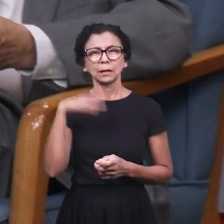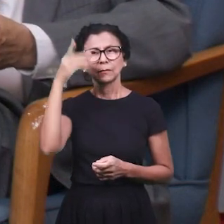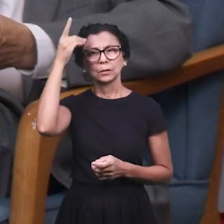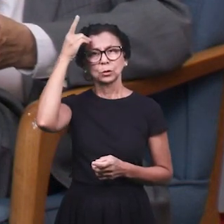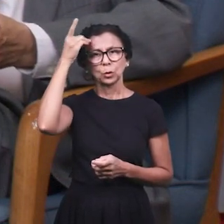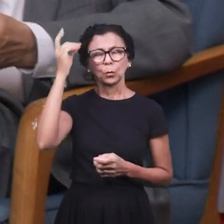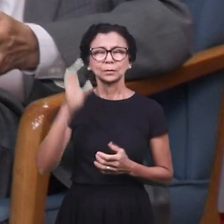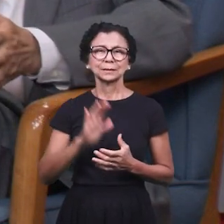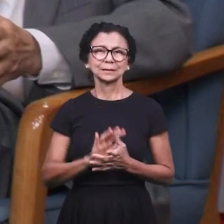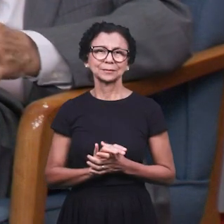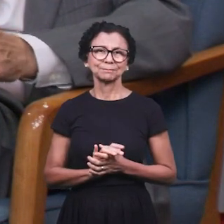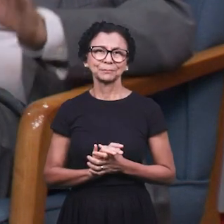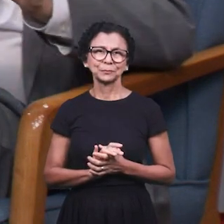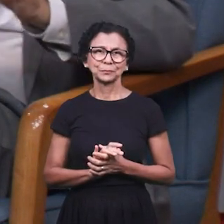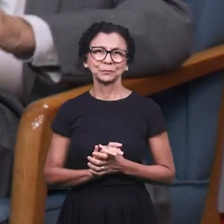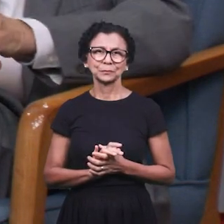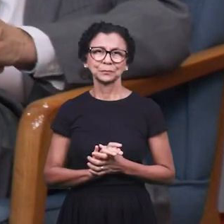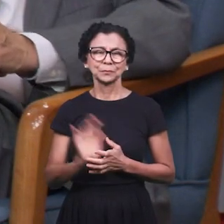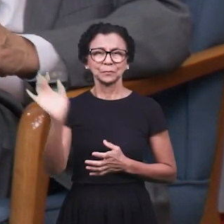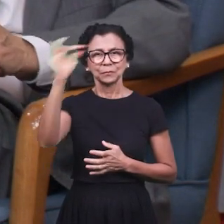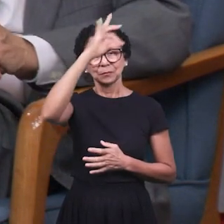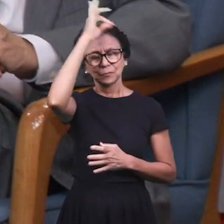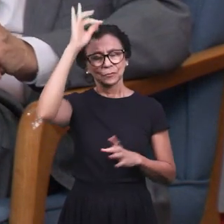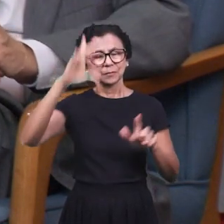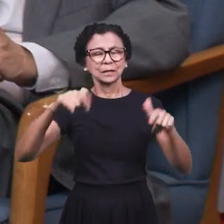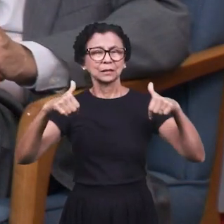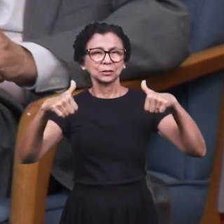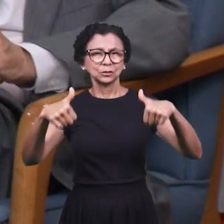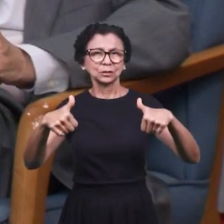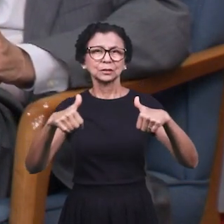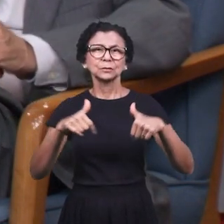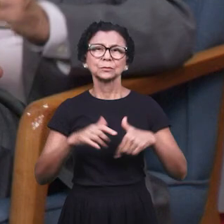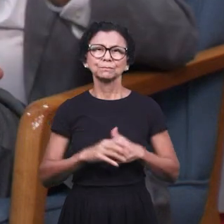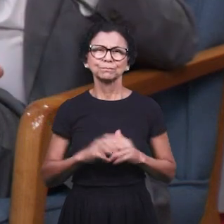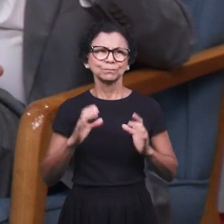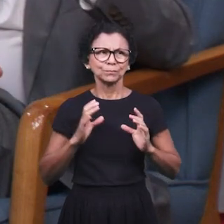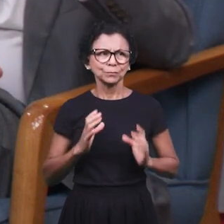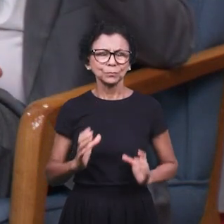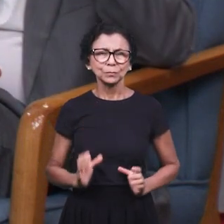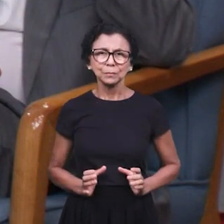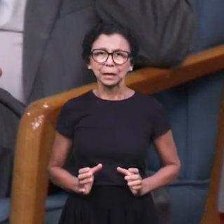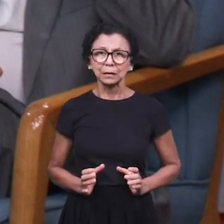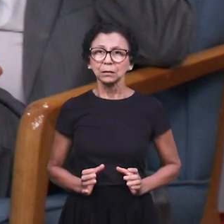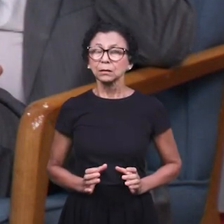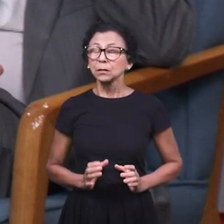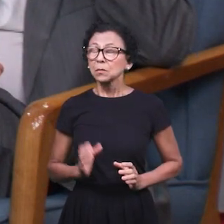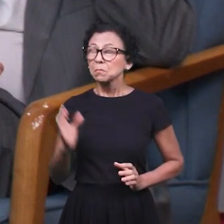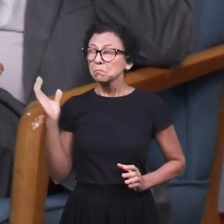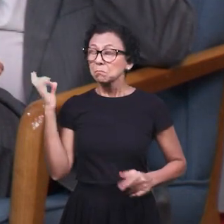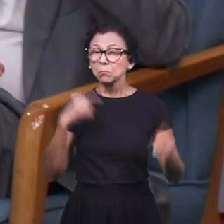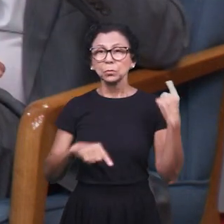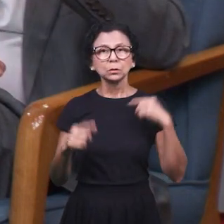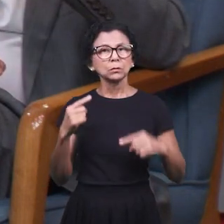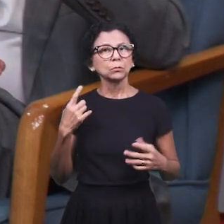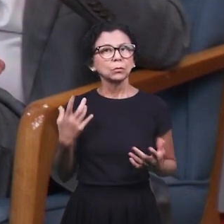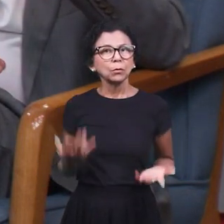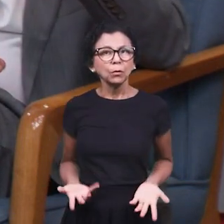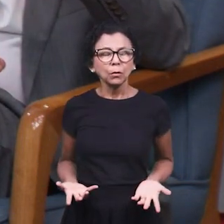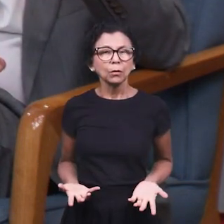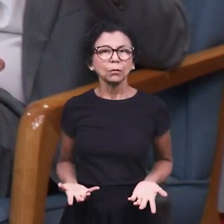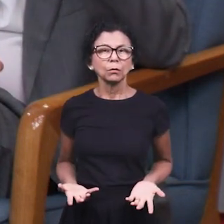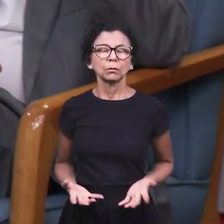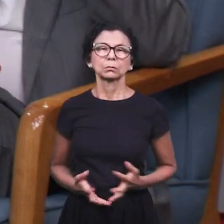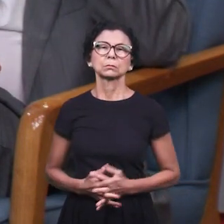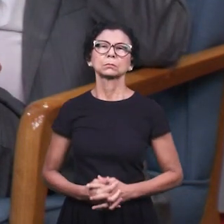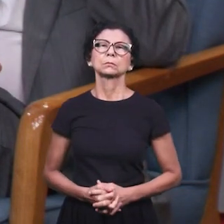interpretações. Uma mudança no culto. E nós começamos. Essa é a primeira etapa que